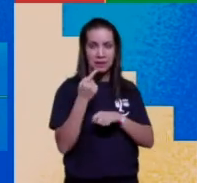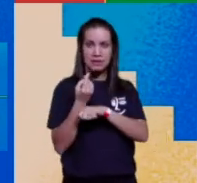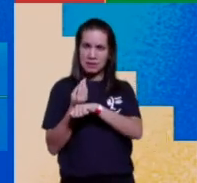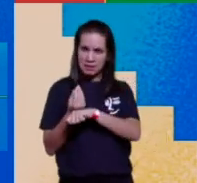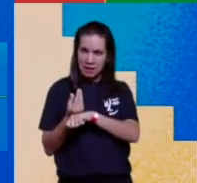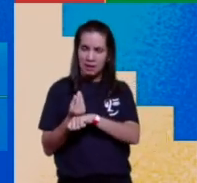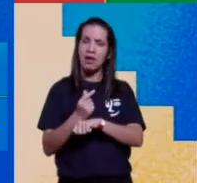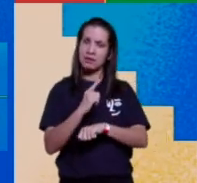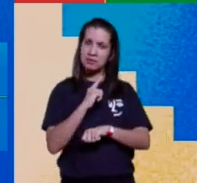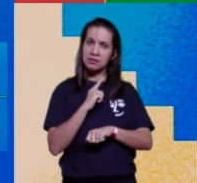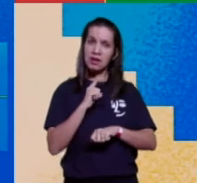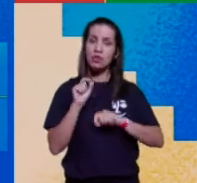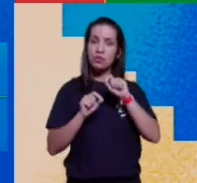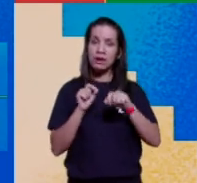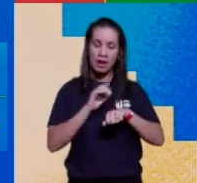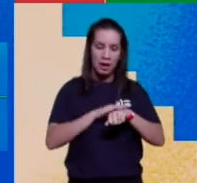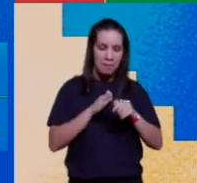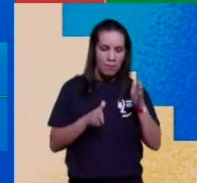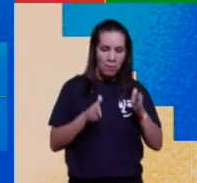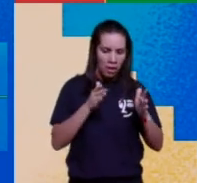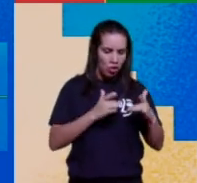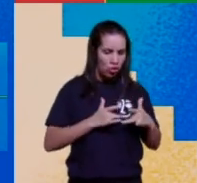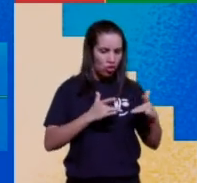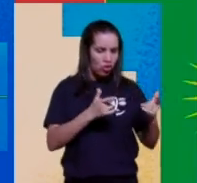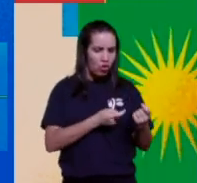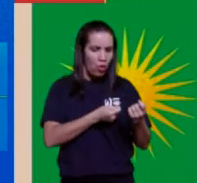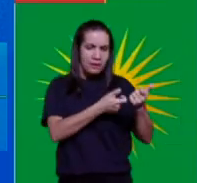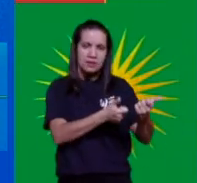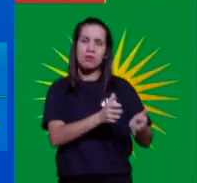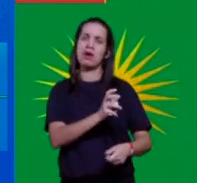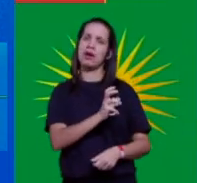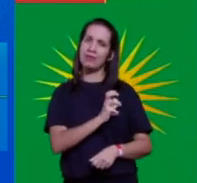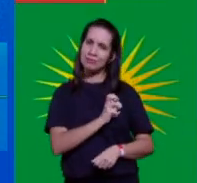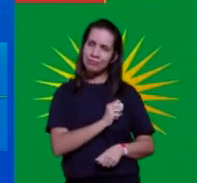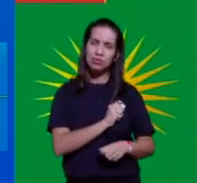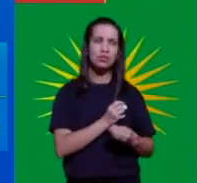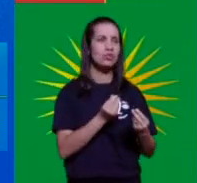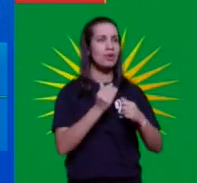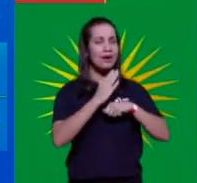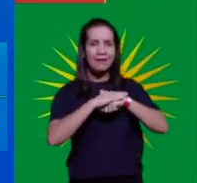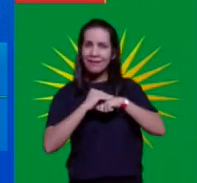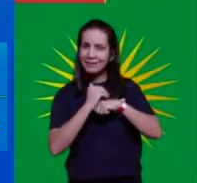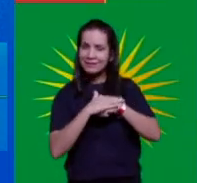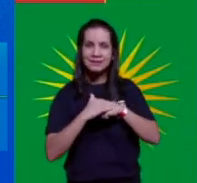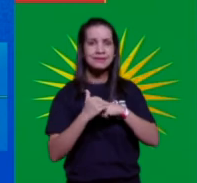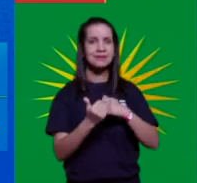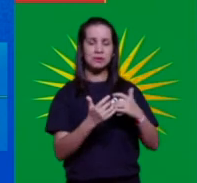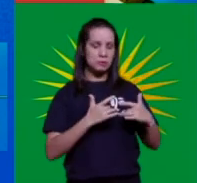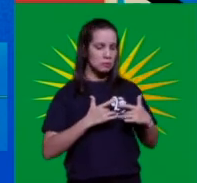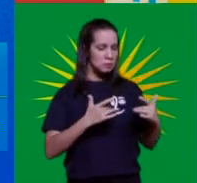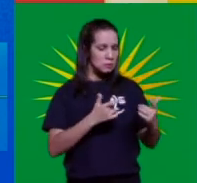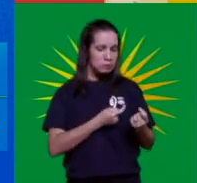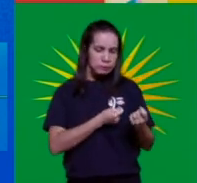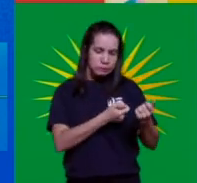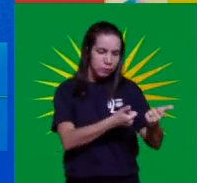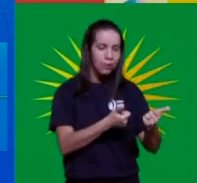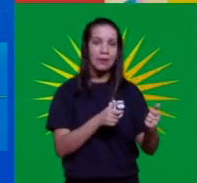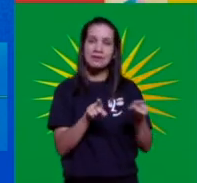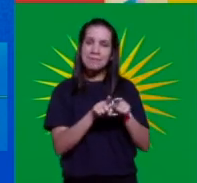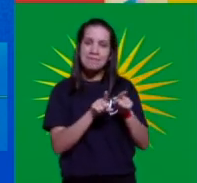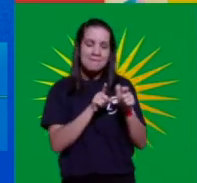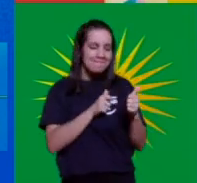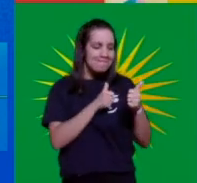tem aqui um momento de doação nosso, de doação com muito amor, muito carinho, muita solidariedade, muita